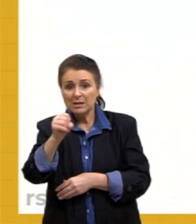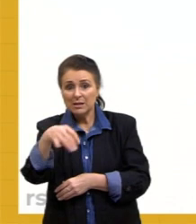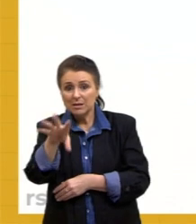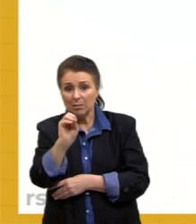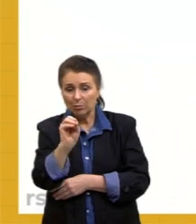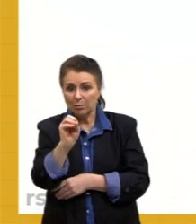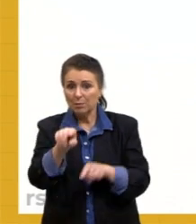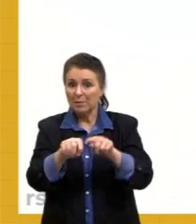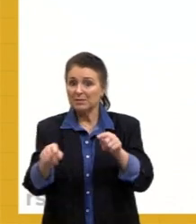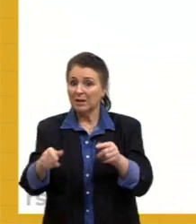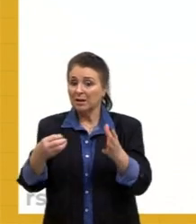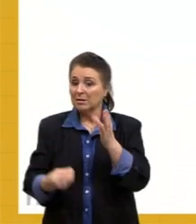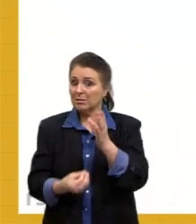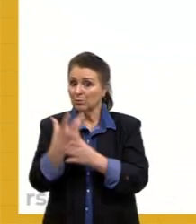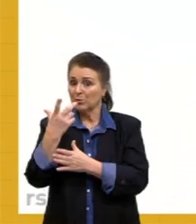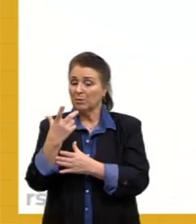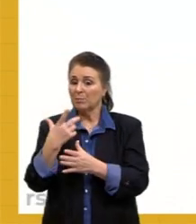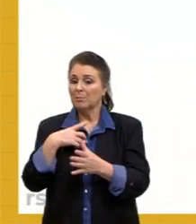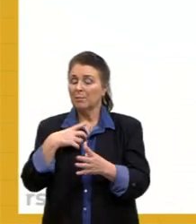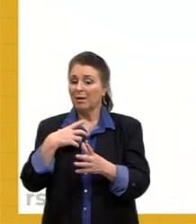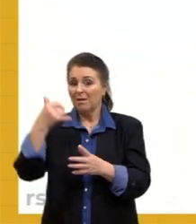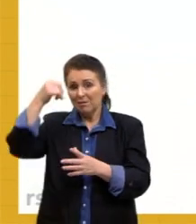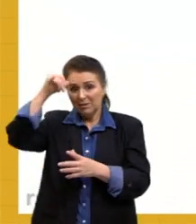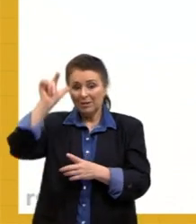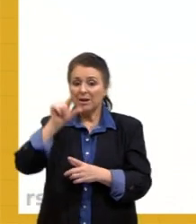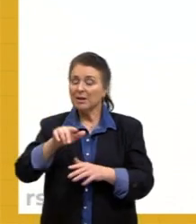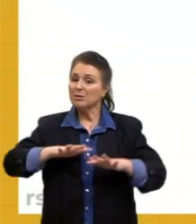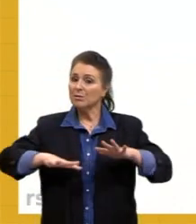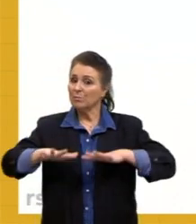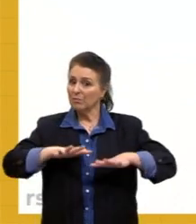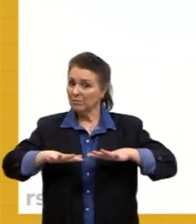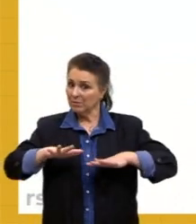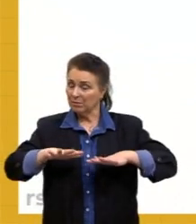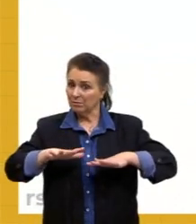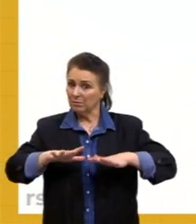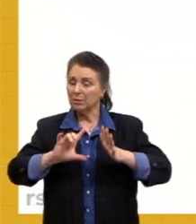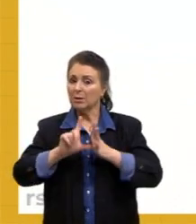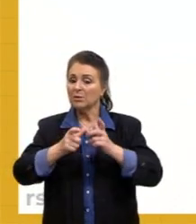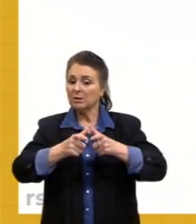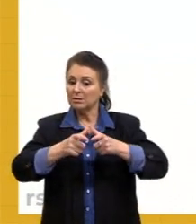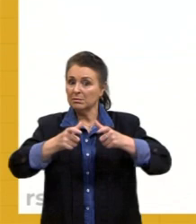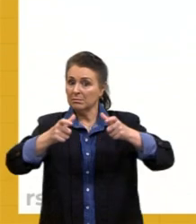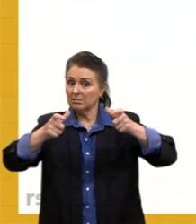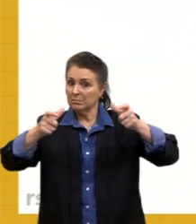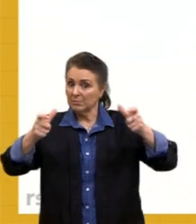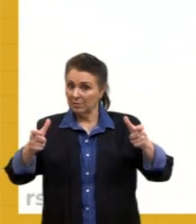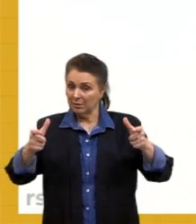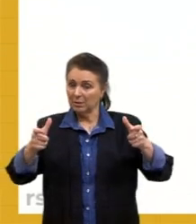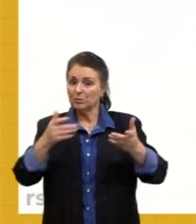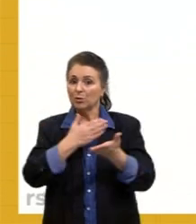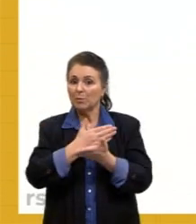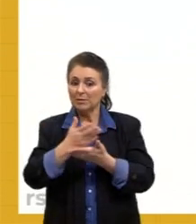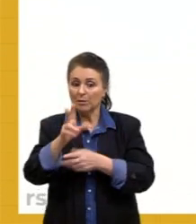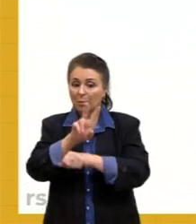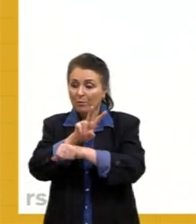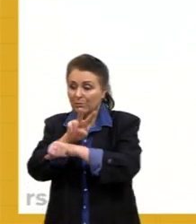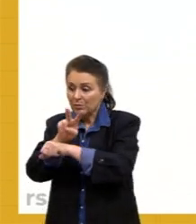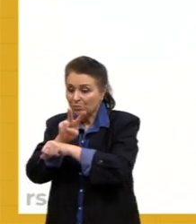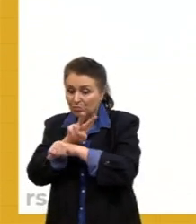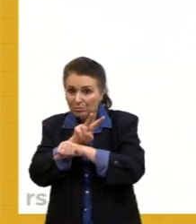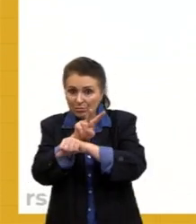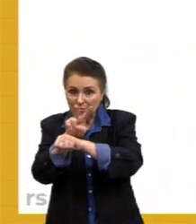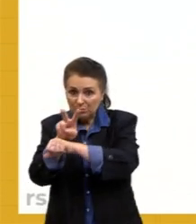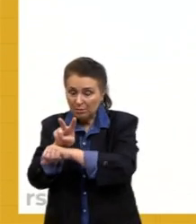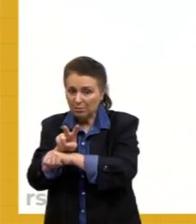específico depois ela vai se expandir um pouco né vai começar a ter uma certa vigilância mas